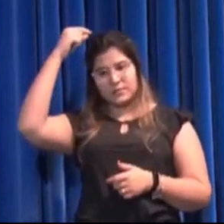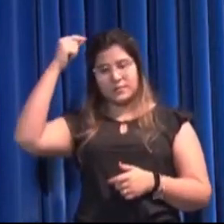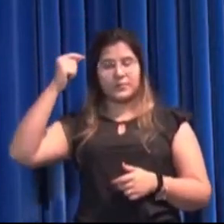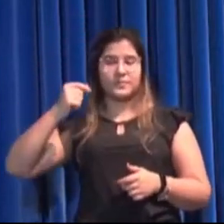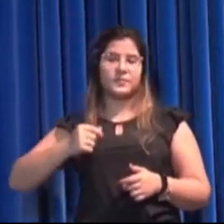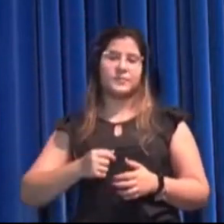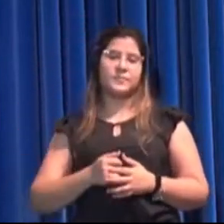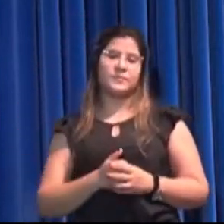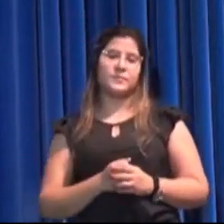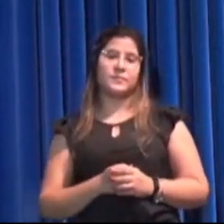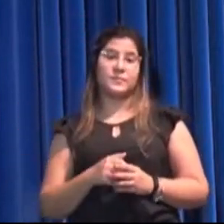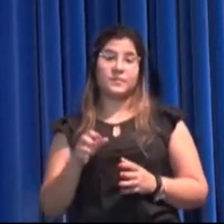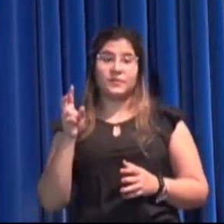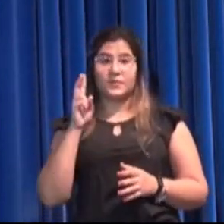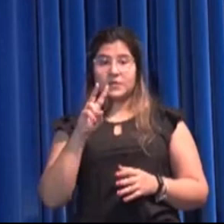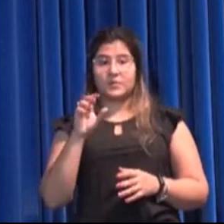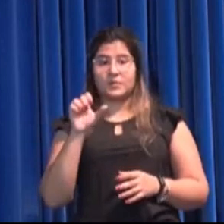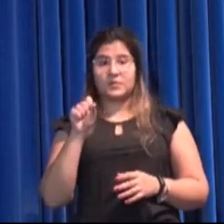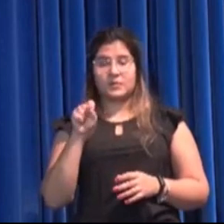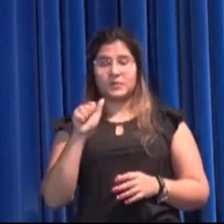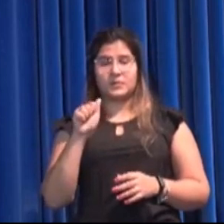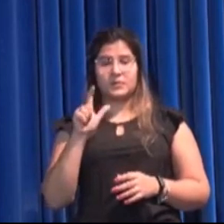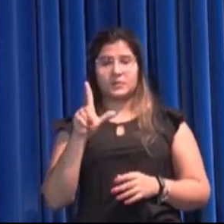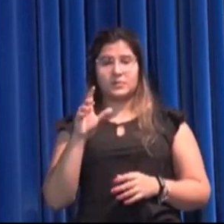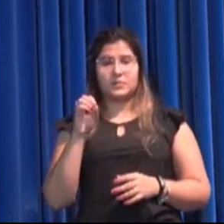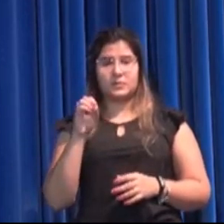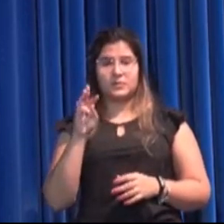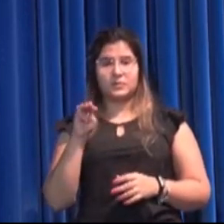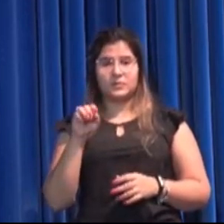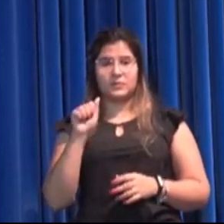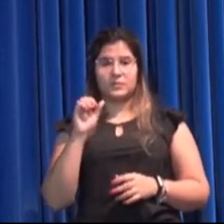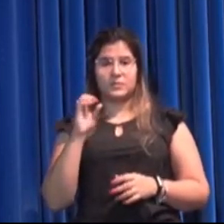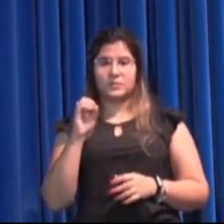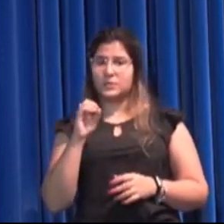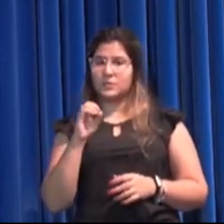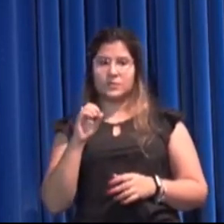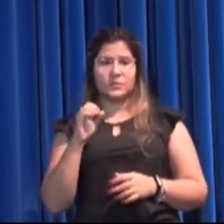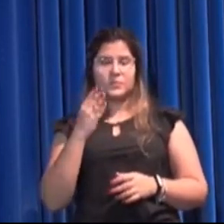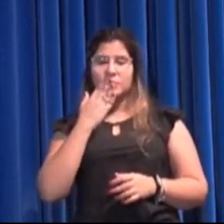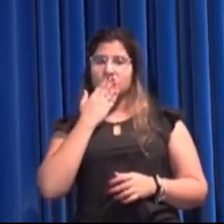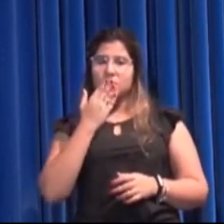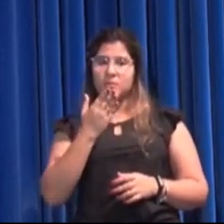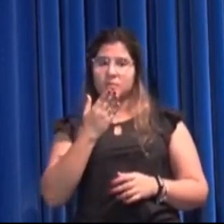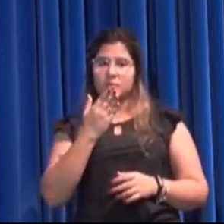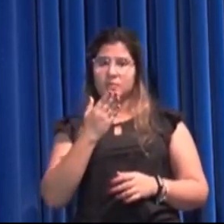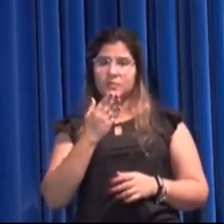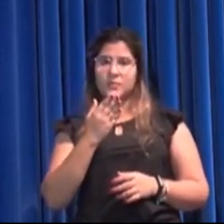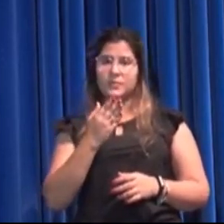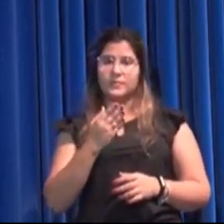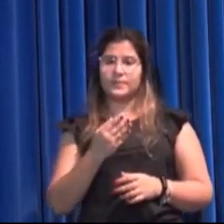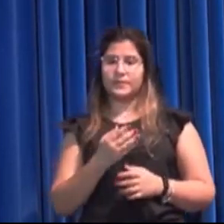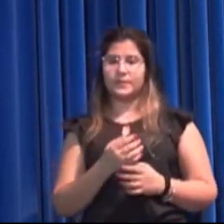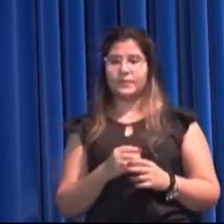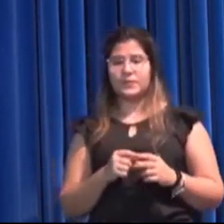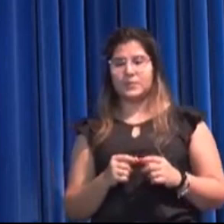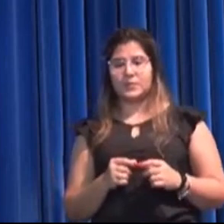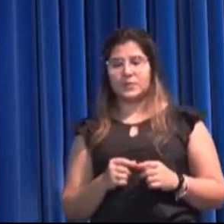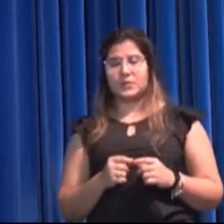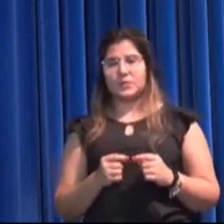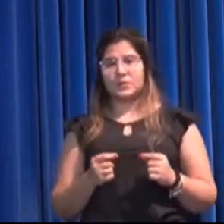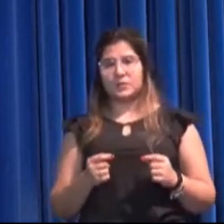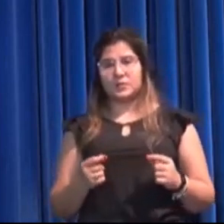Vejam que Salomão, na sua oração, ele não pediu bens, ele não pediu